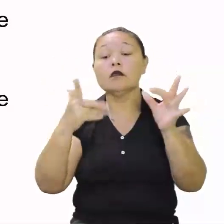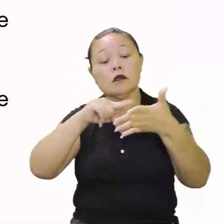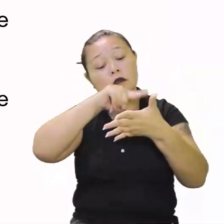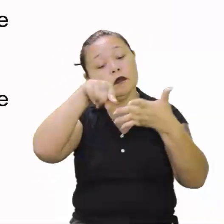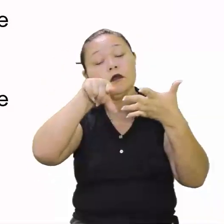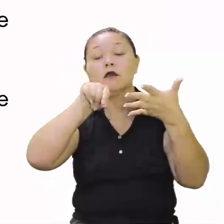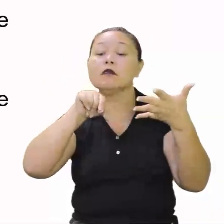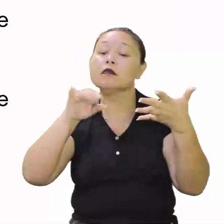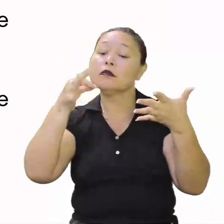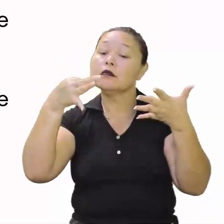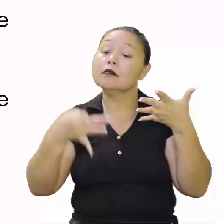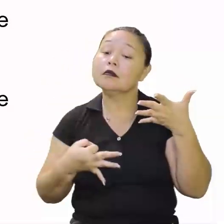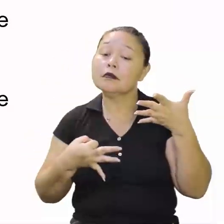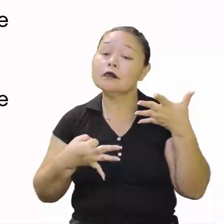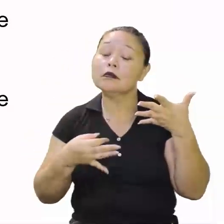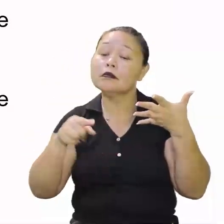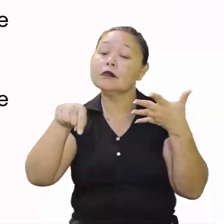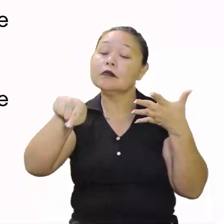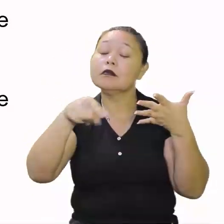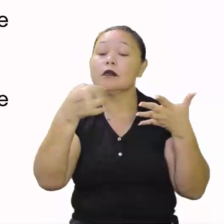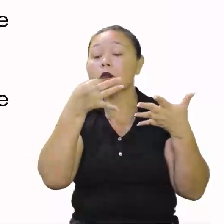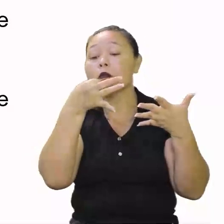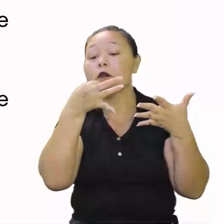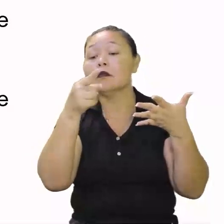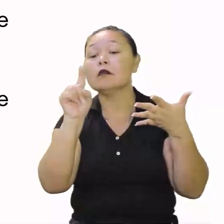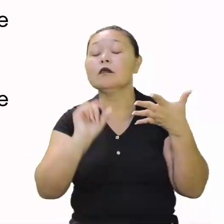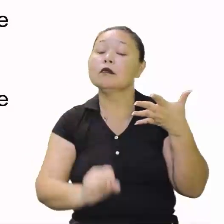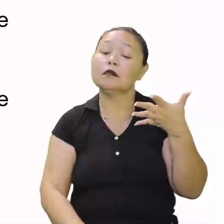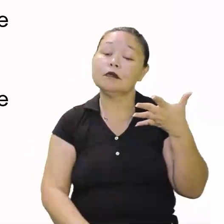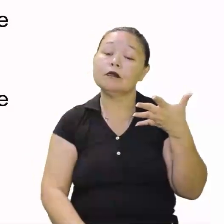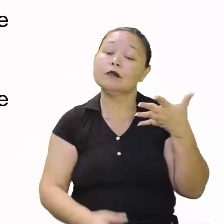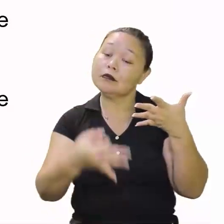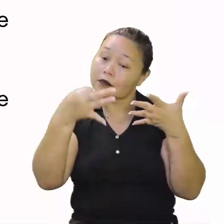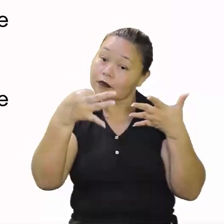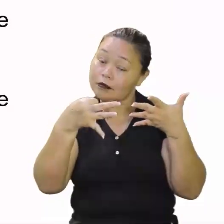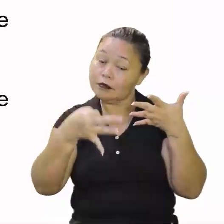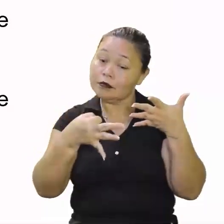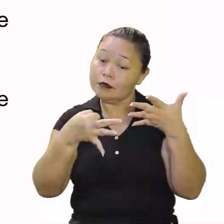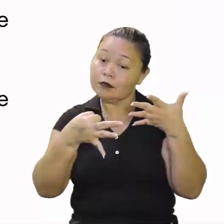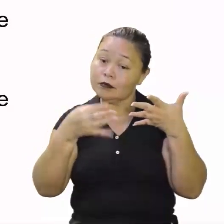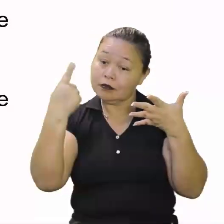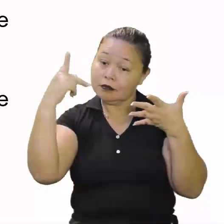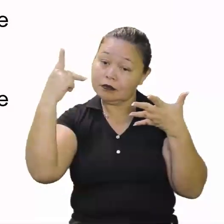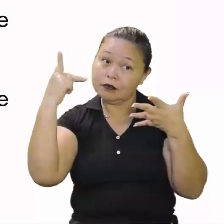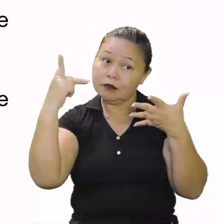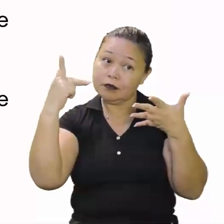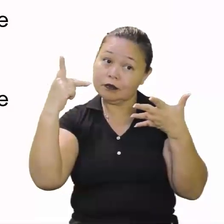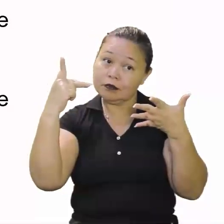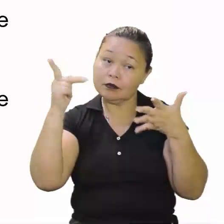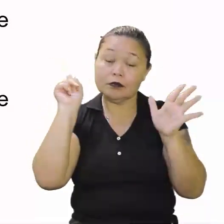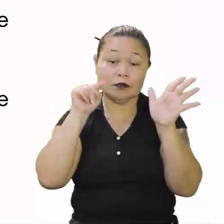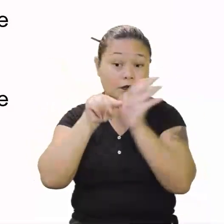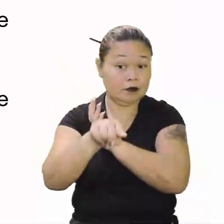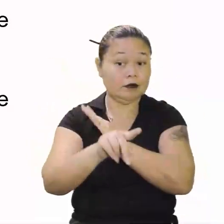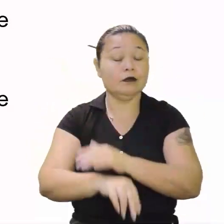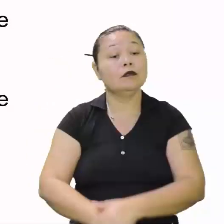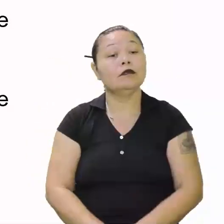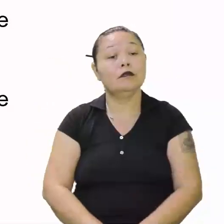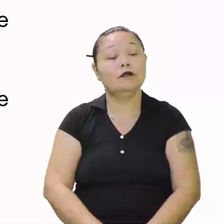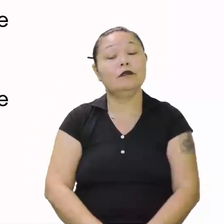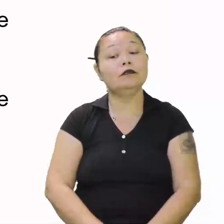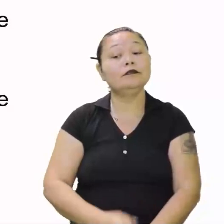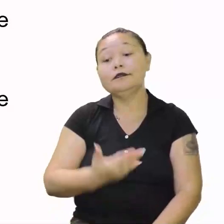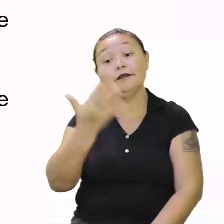alternativa correta que você acha que seria para esta questão? Vamos